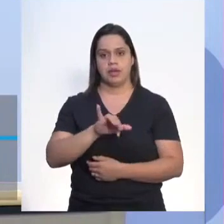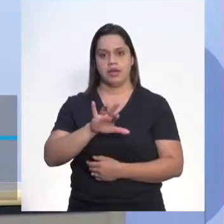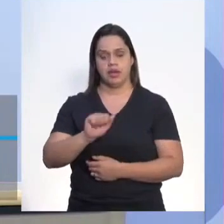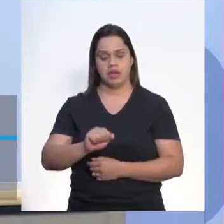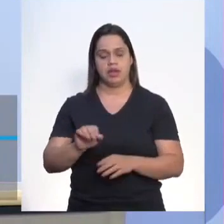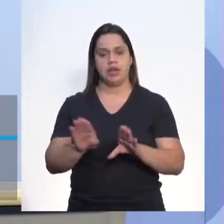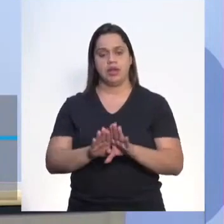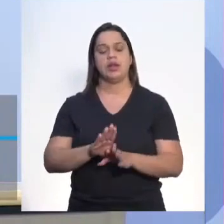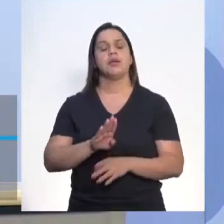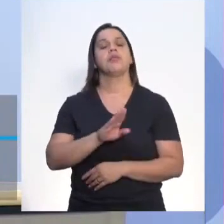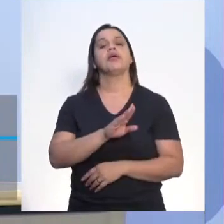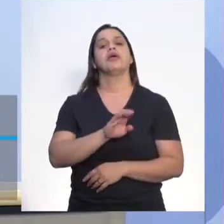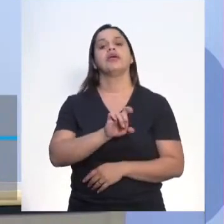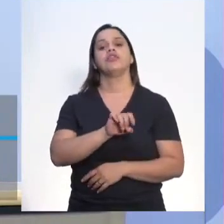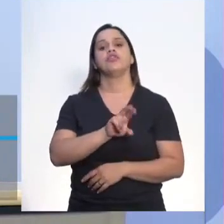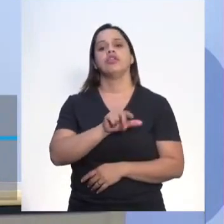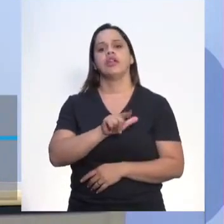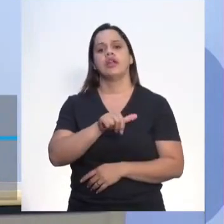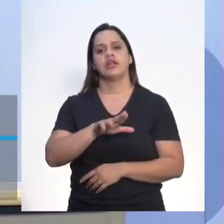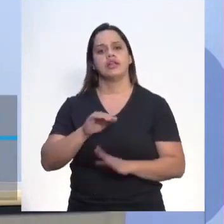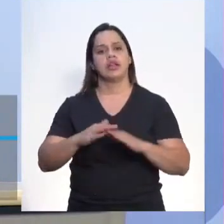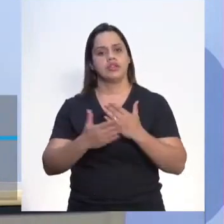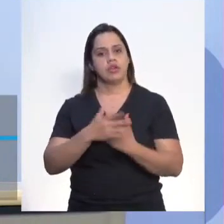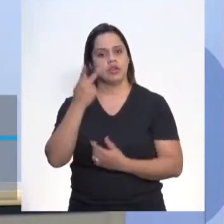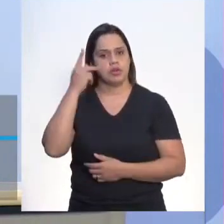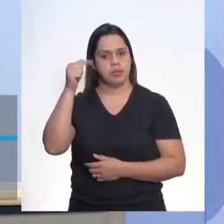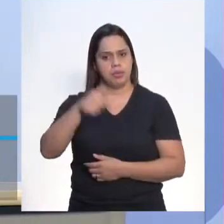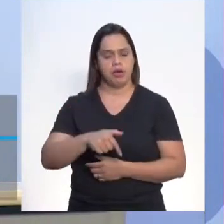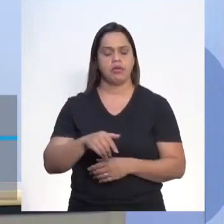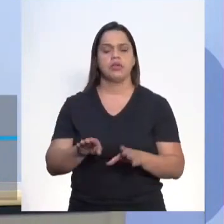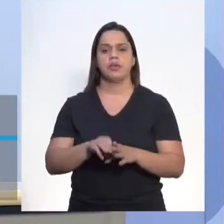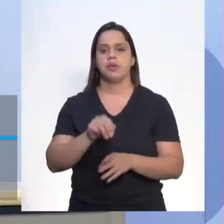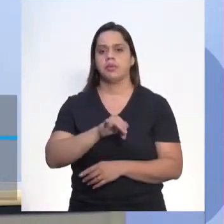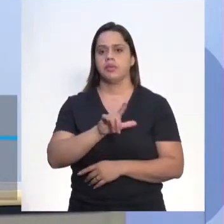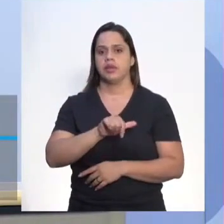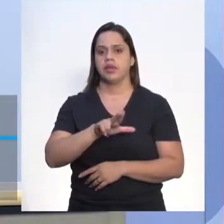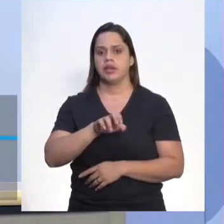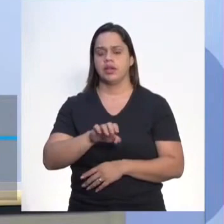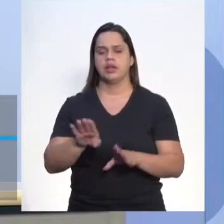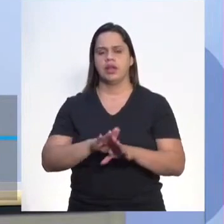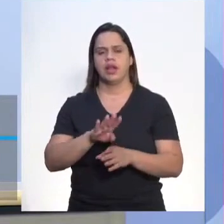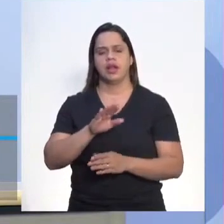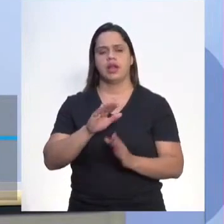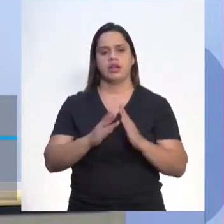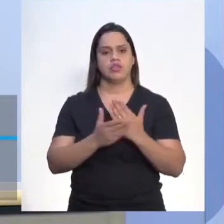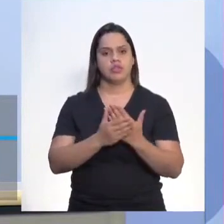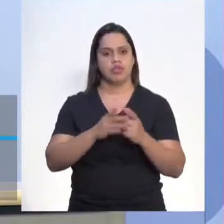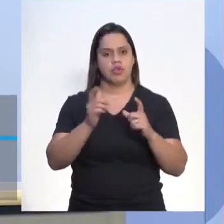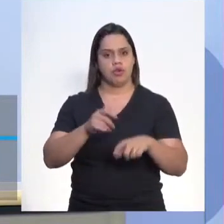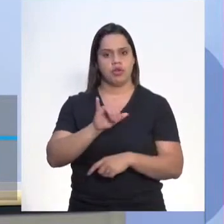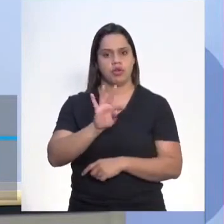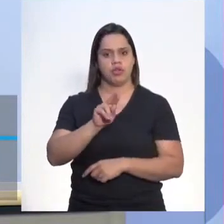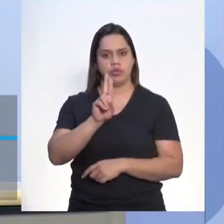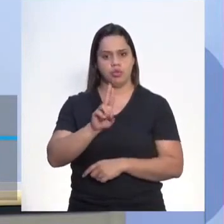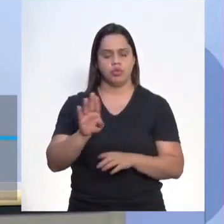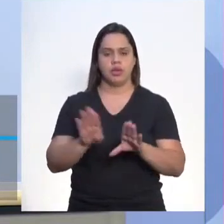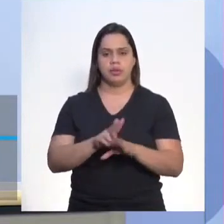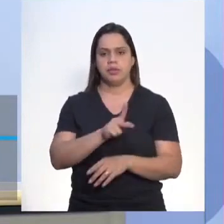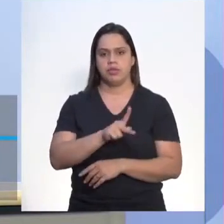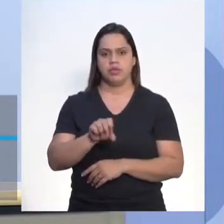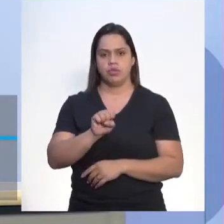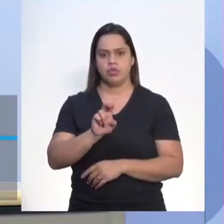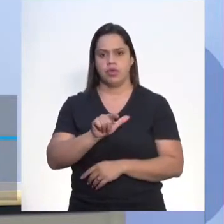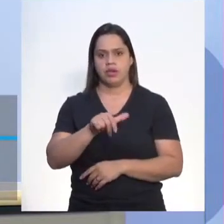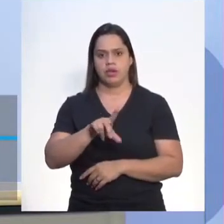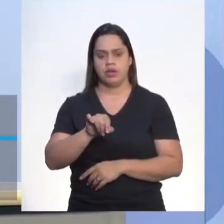Costa Manso, aqui de São Paulo também, professora Milena, da escola Francisco Nardi Filho, de Itu, professora Solange, da